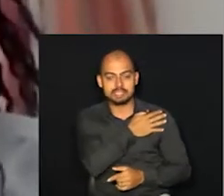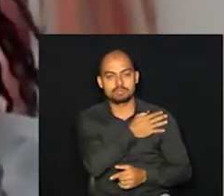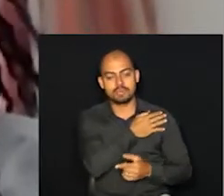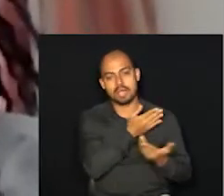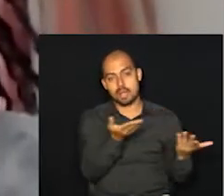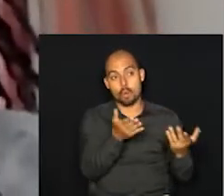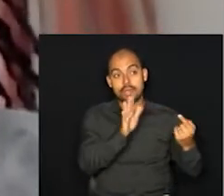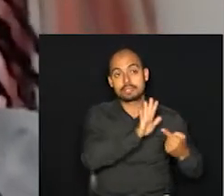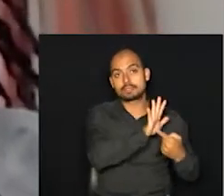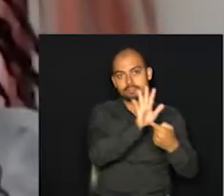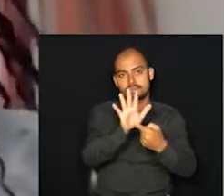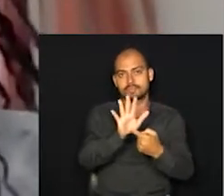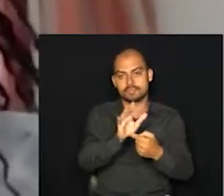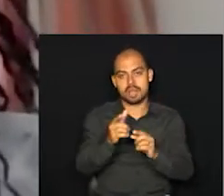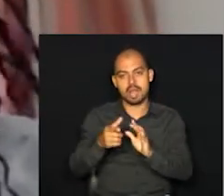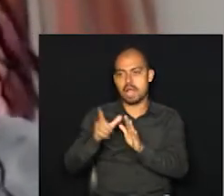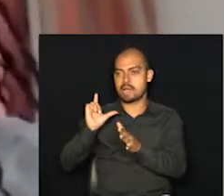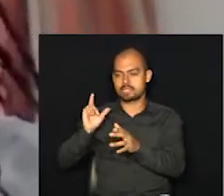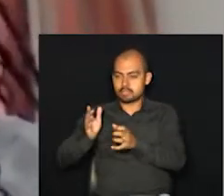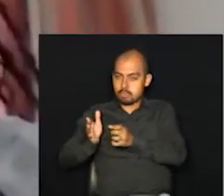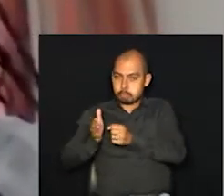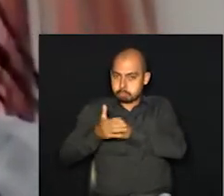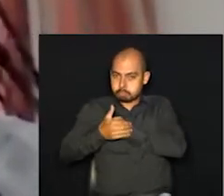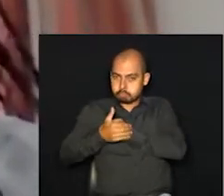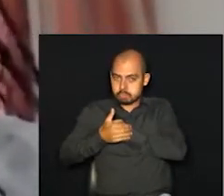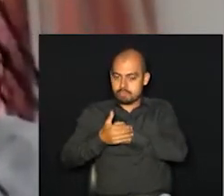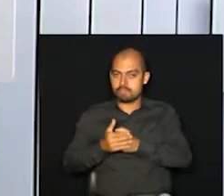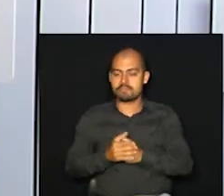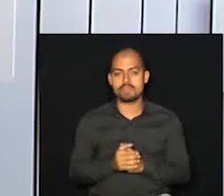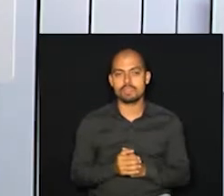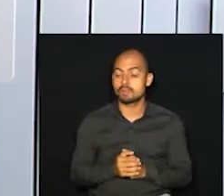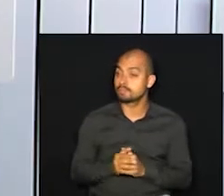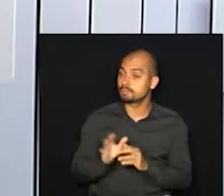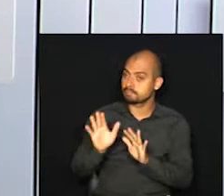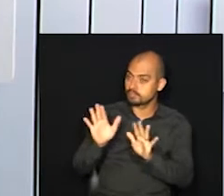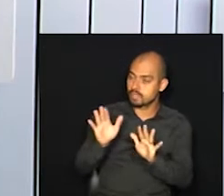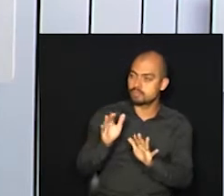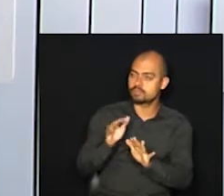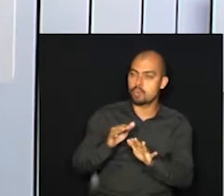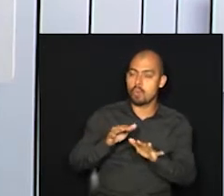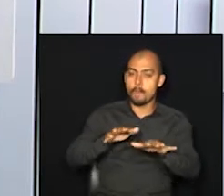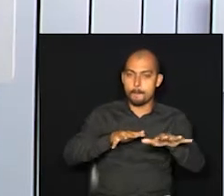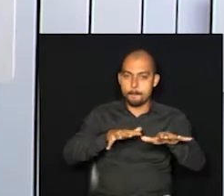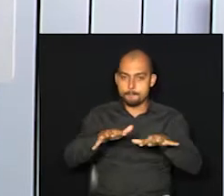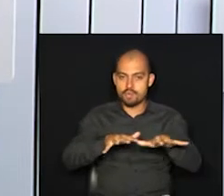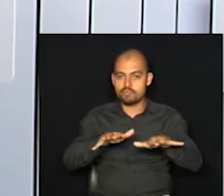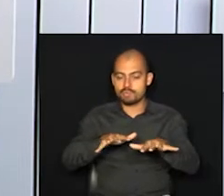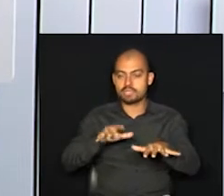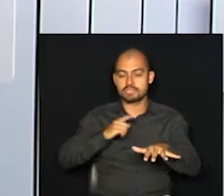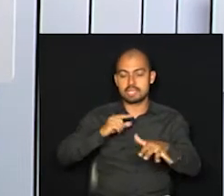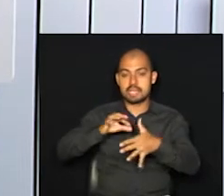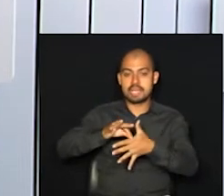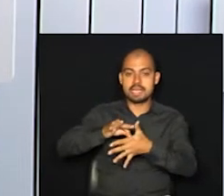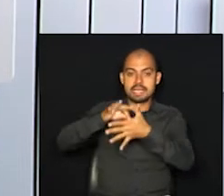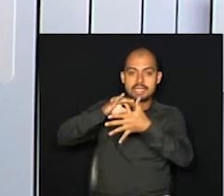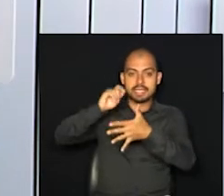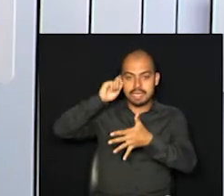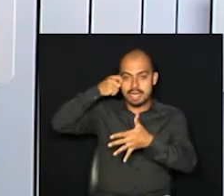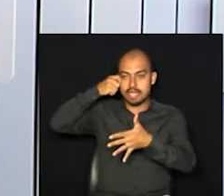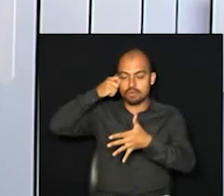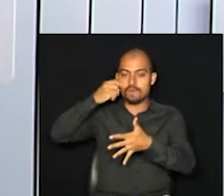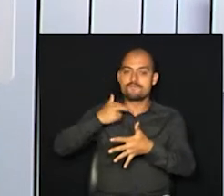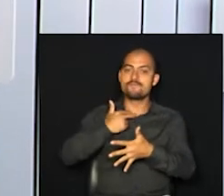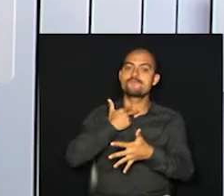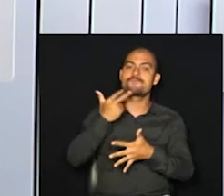que antes. Ô Elizabeth, sempre quando um movimento liderado por negros consegue ter voz no